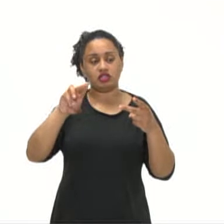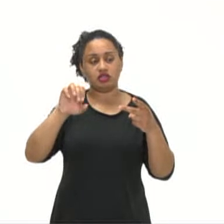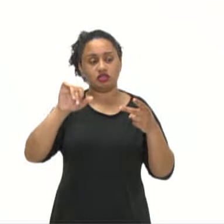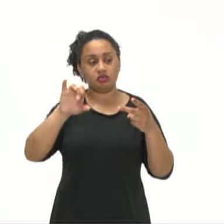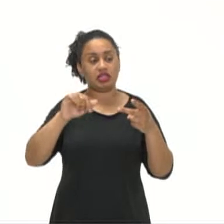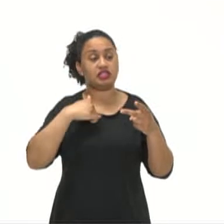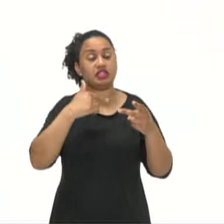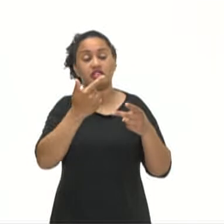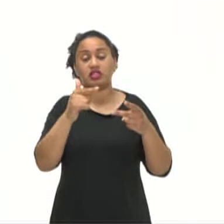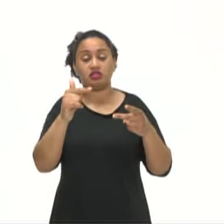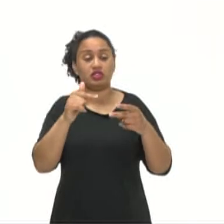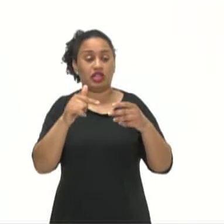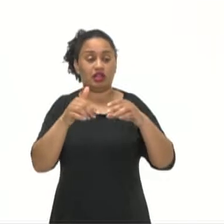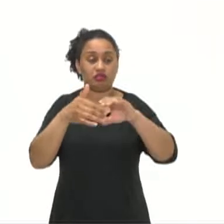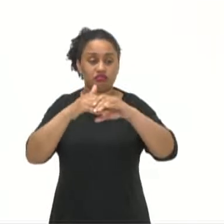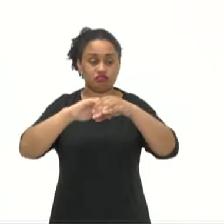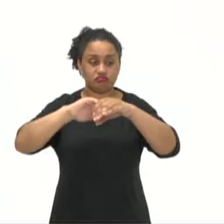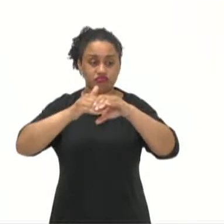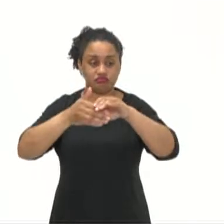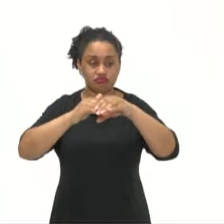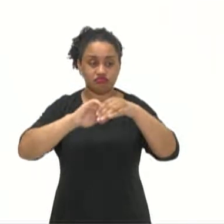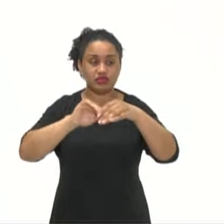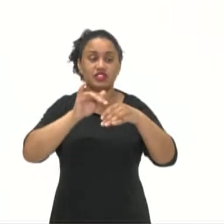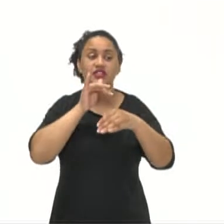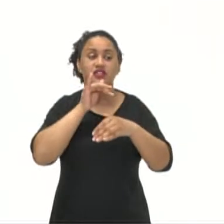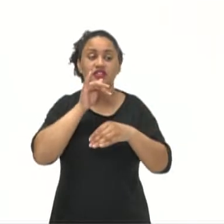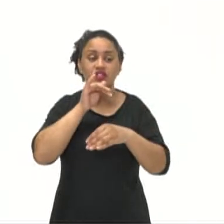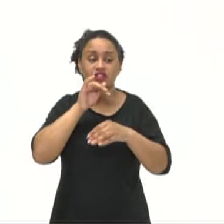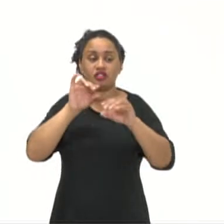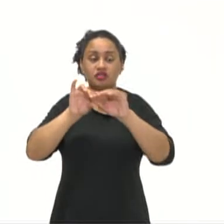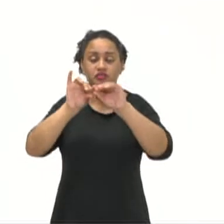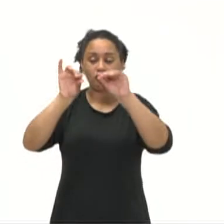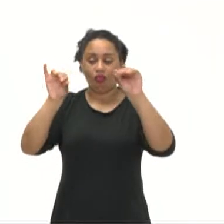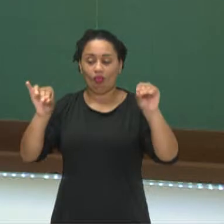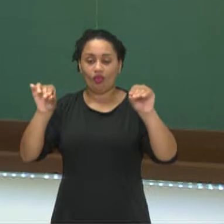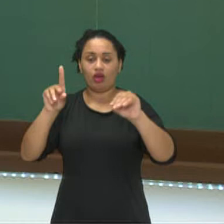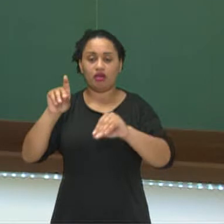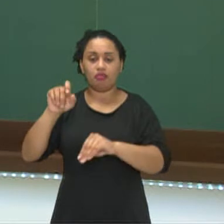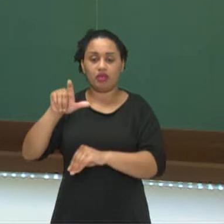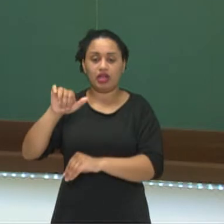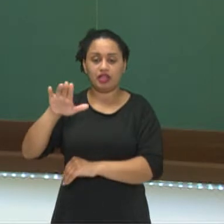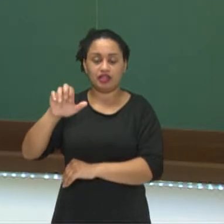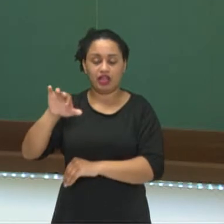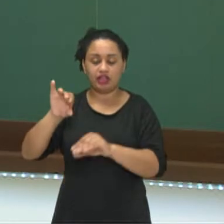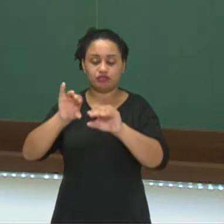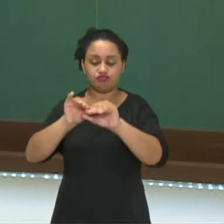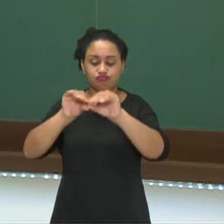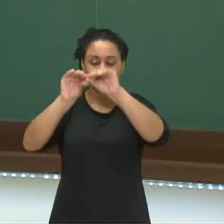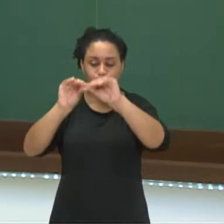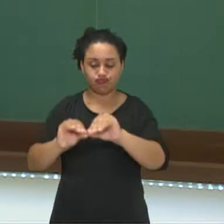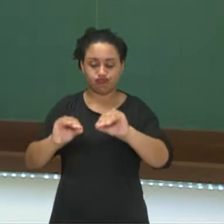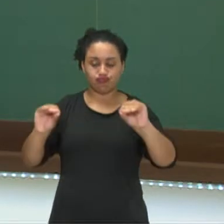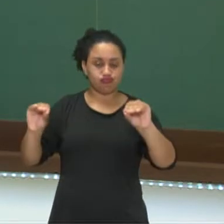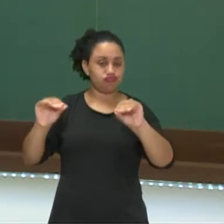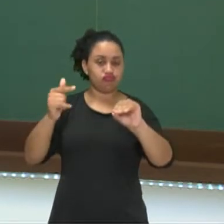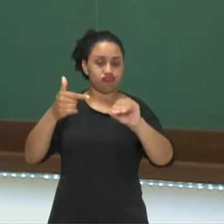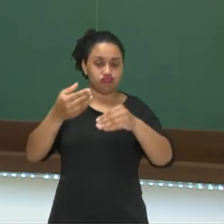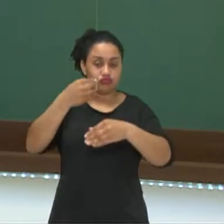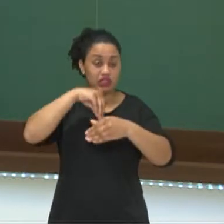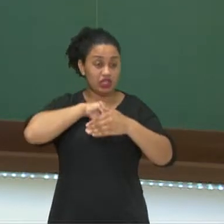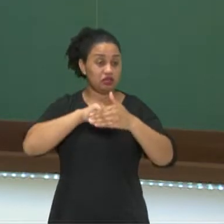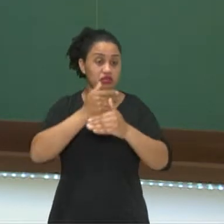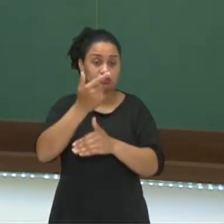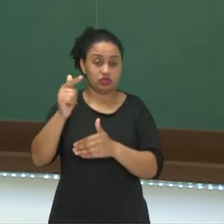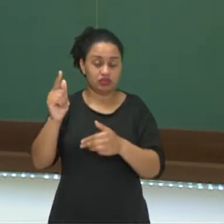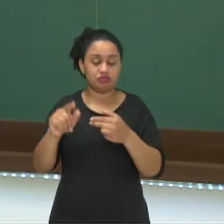não têm cavidade, como, por exemplo, aqui a planária. É um organismo achatado, não vai ter esse espaço interno,